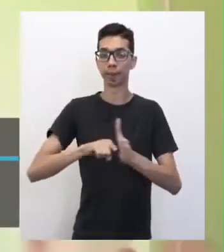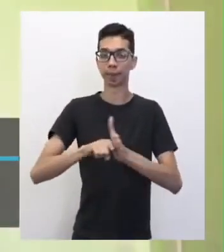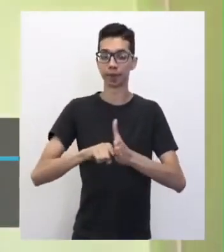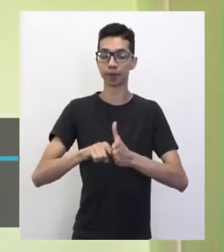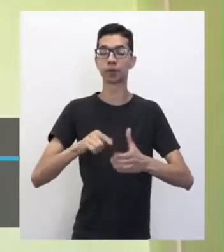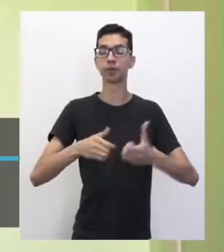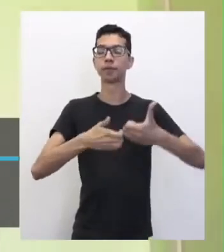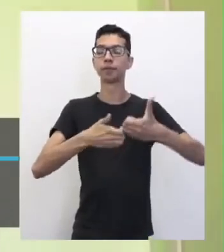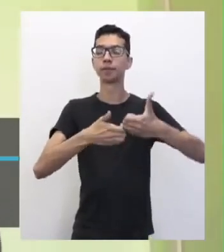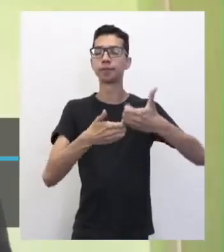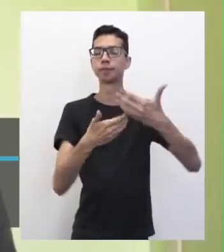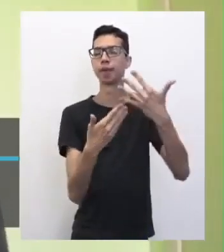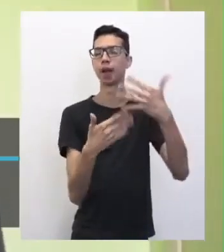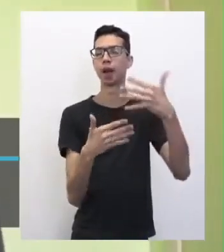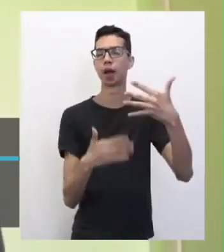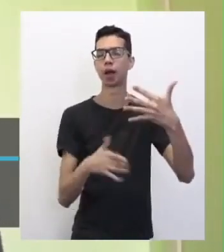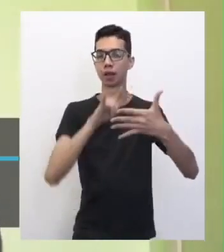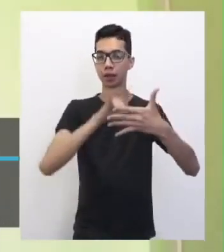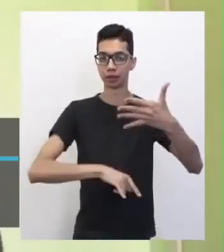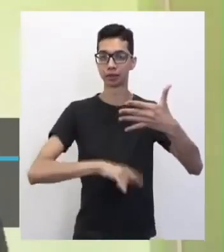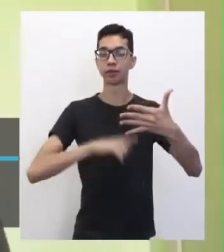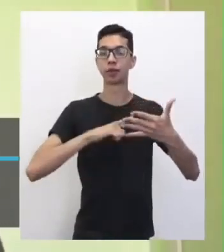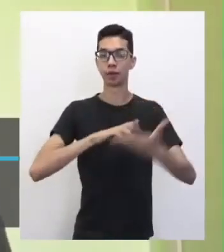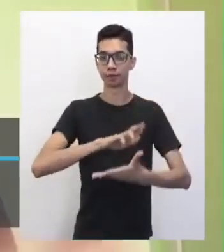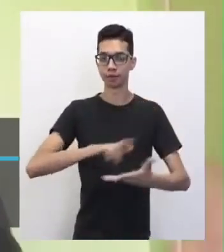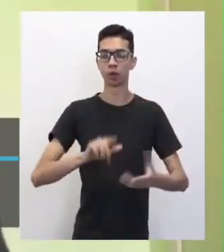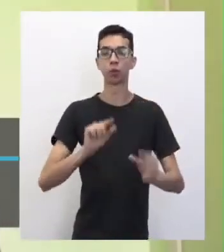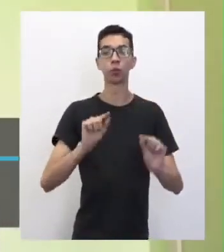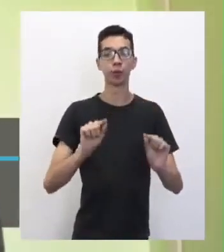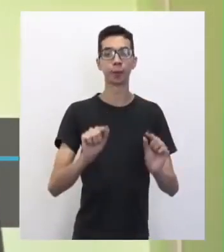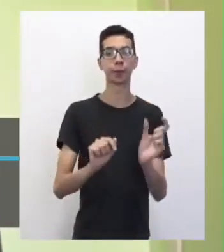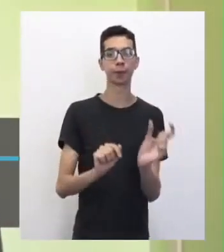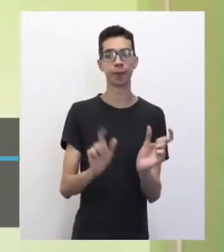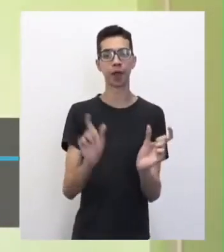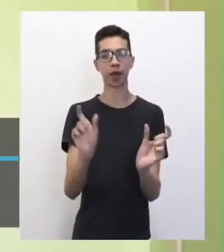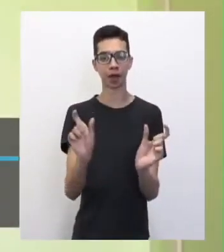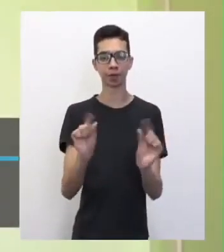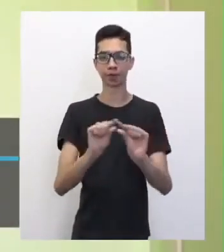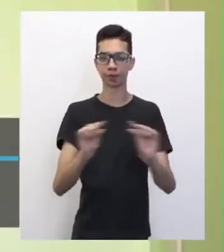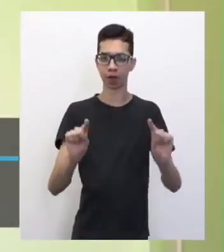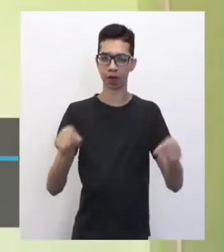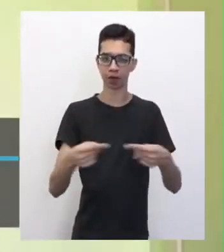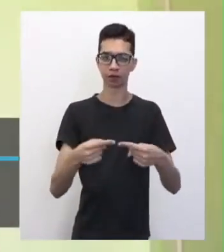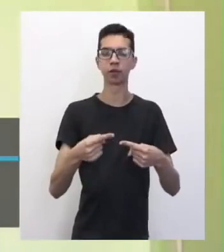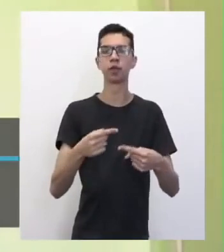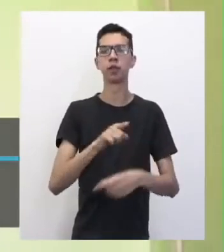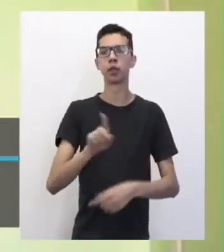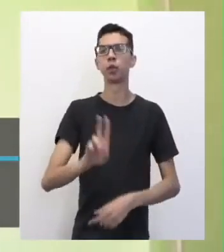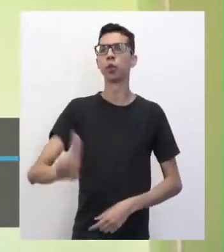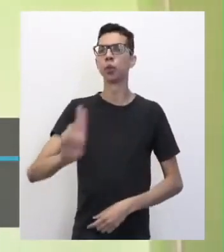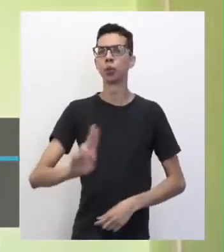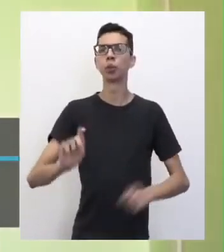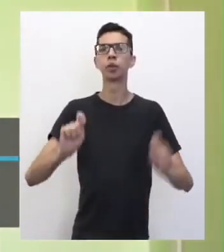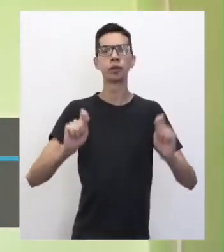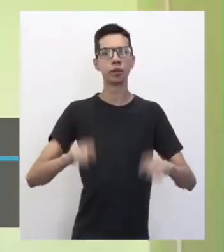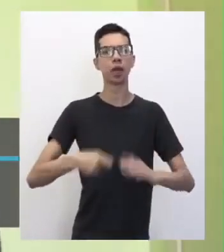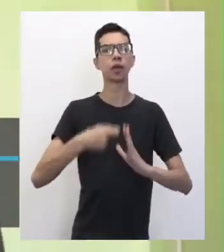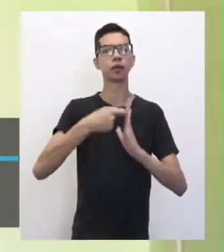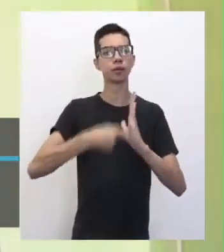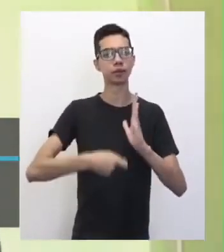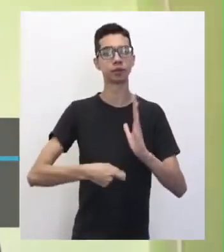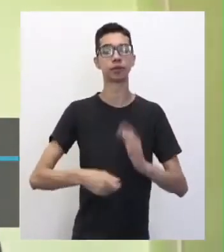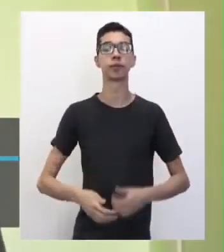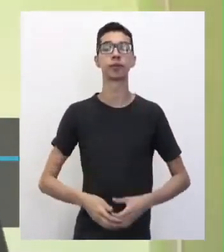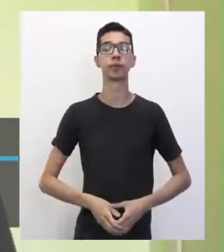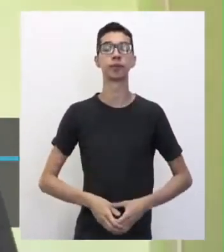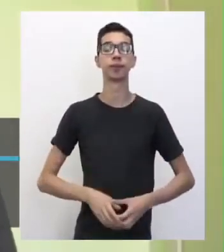até anotem esses diversos conectivos, esses diversos marcadores que vocês podem utilizar ao longo do texto. Mas à